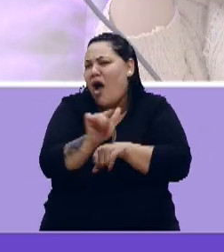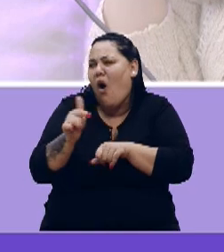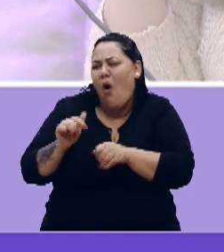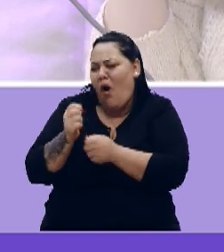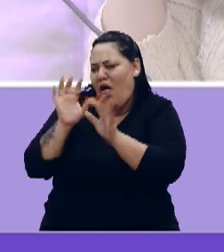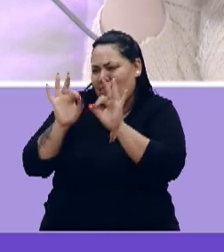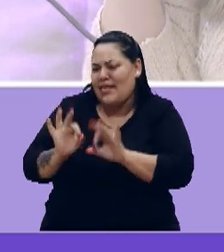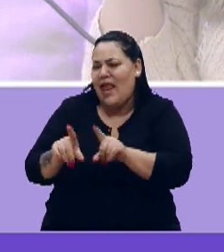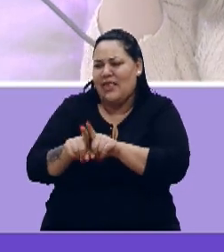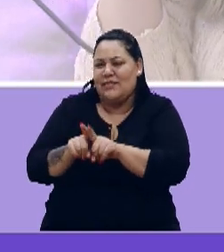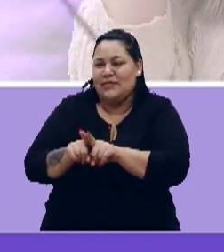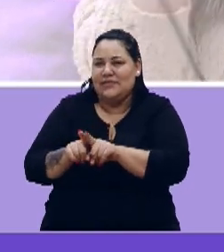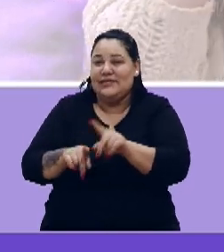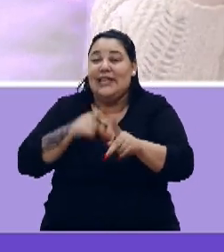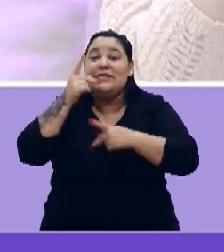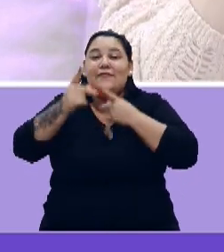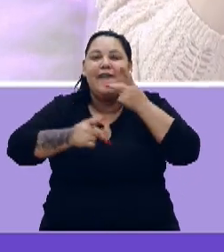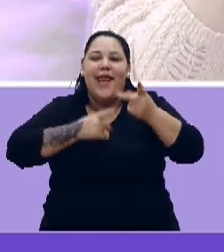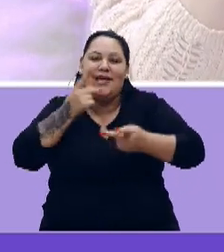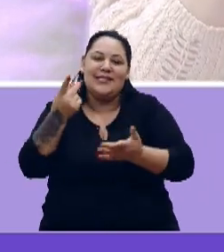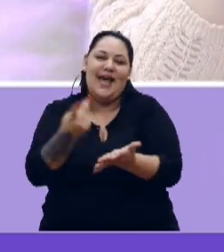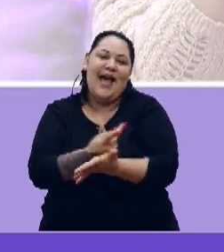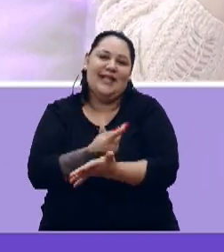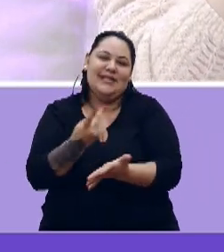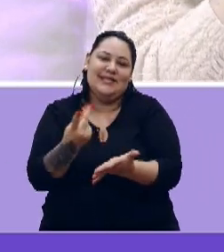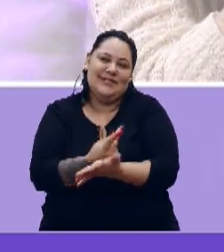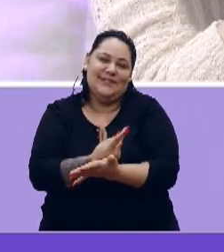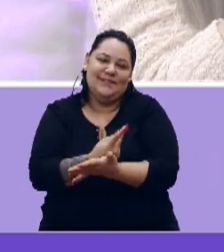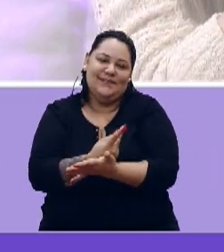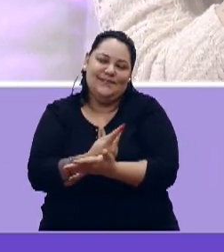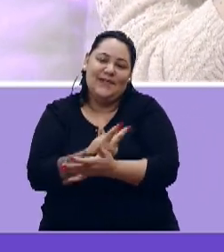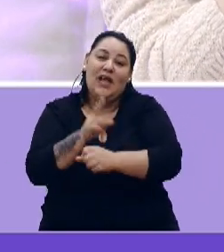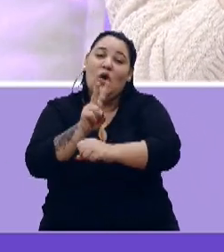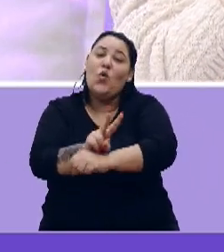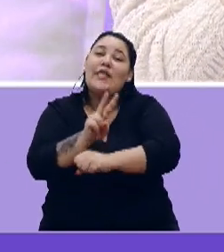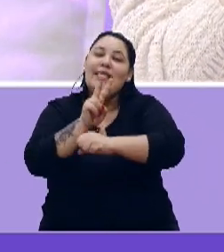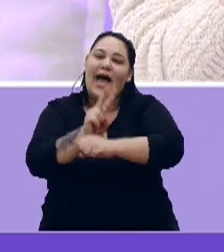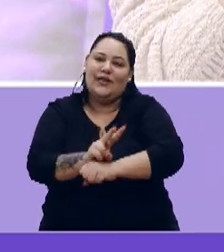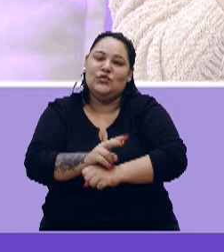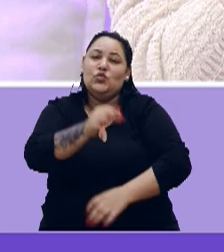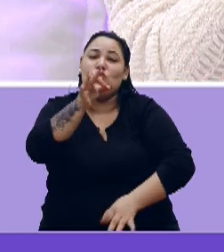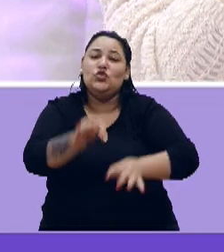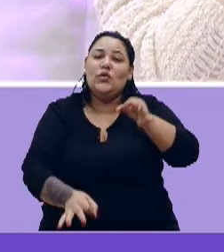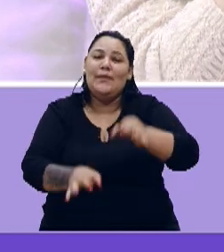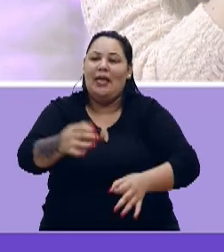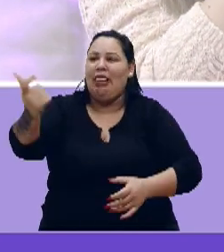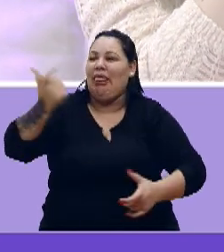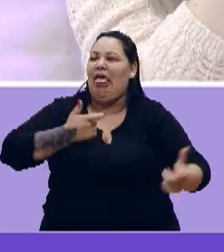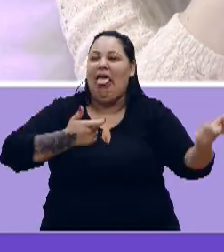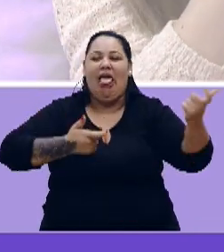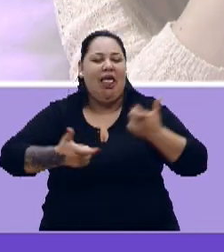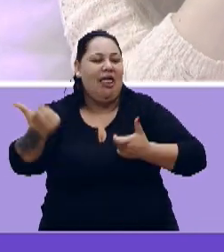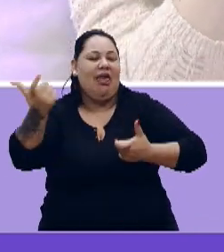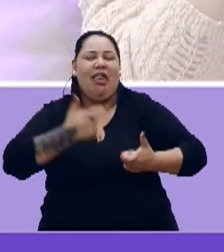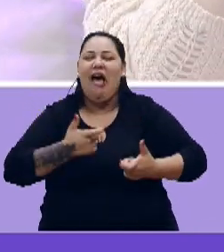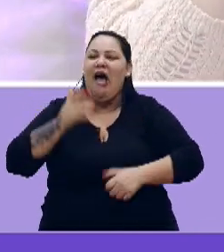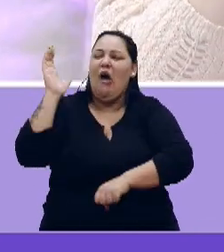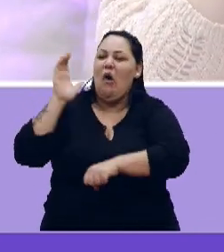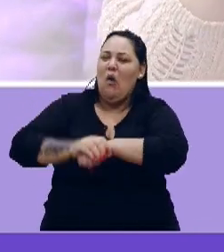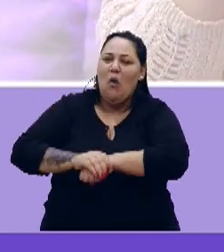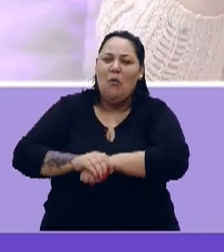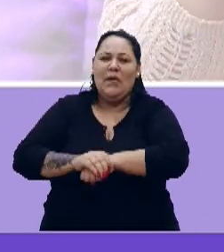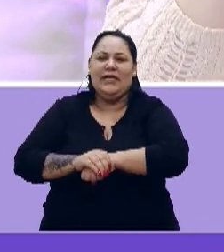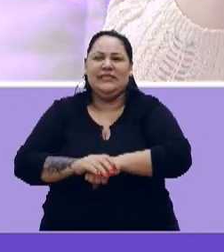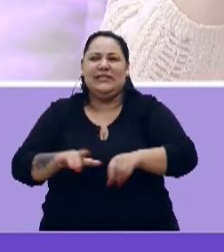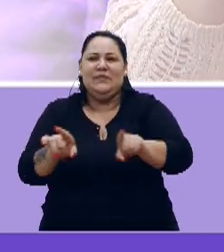das falas que nos machucam, proteção dos julgamentos que nos geram culpa, proteção da energia,